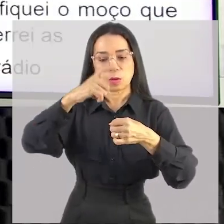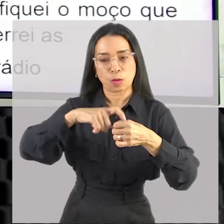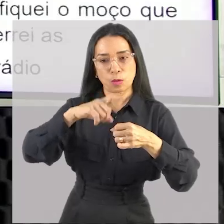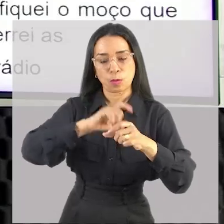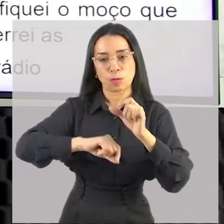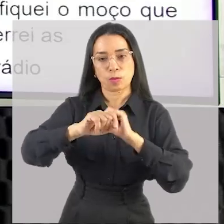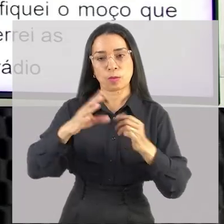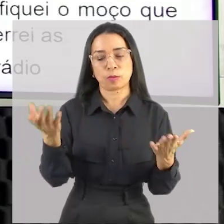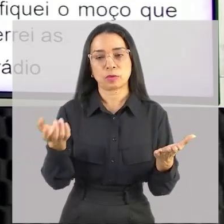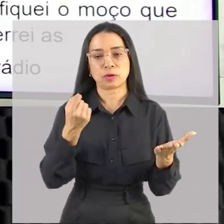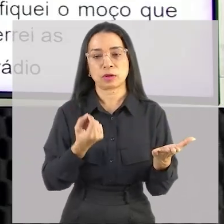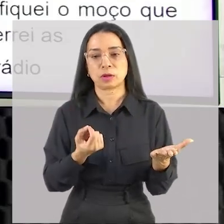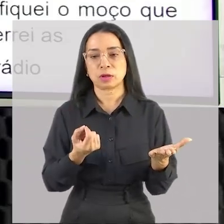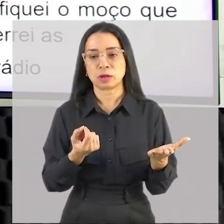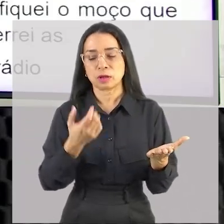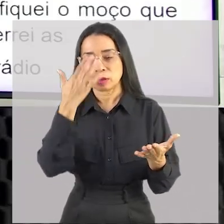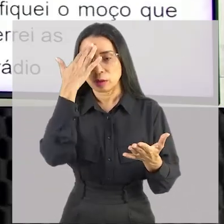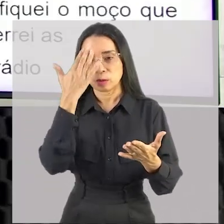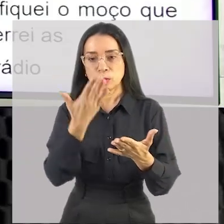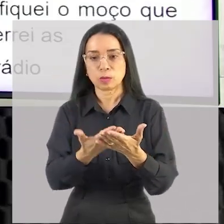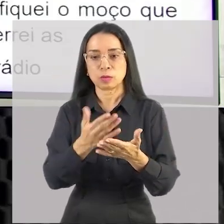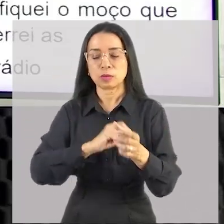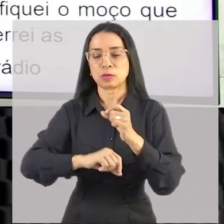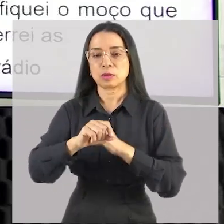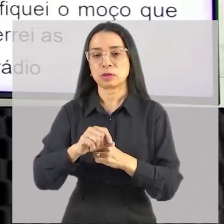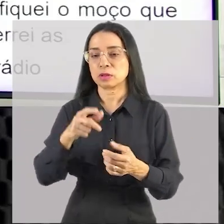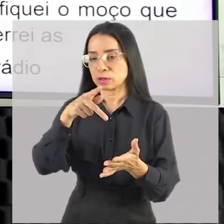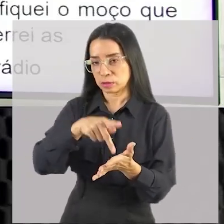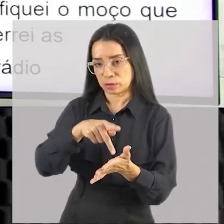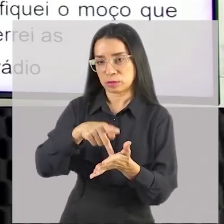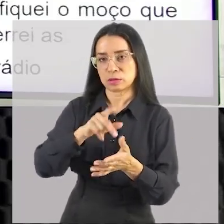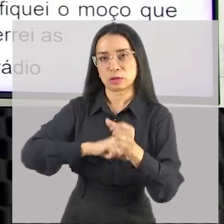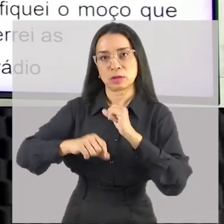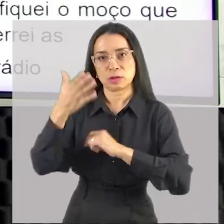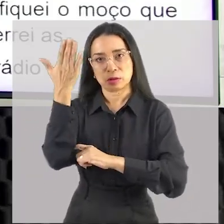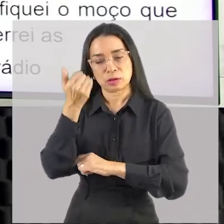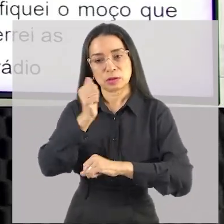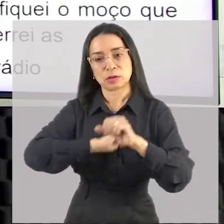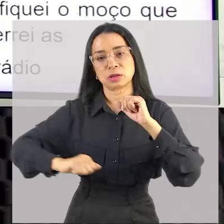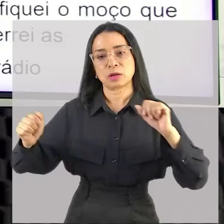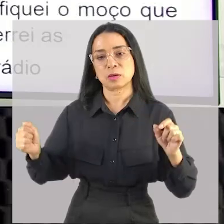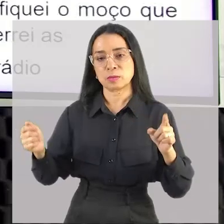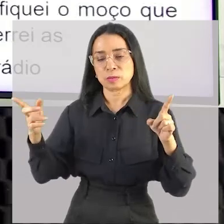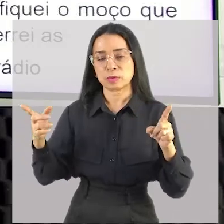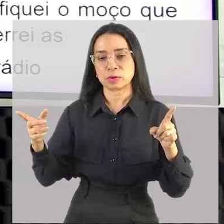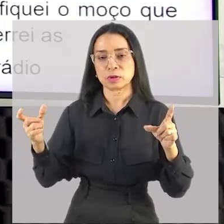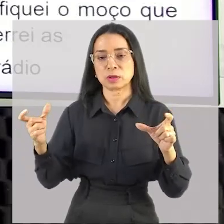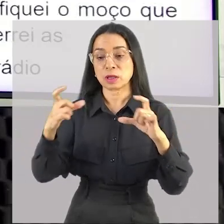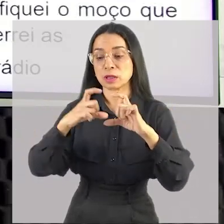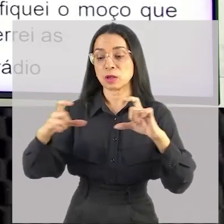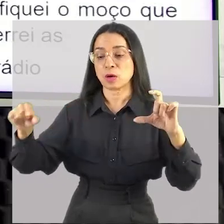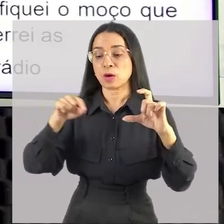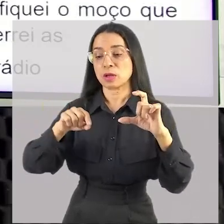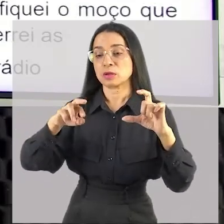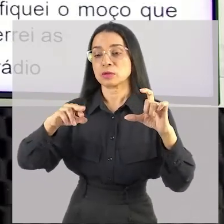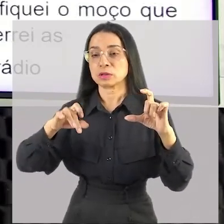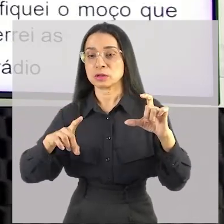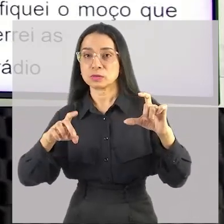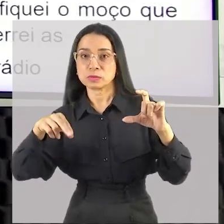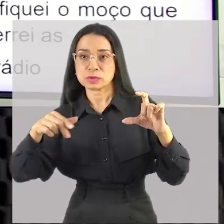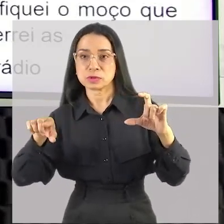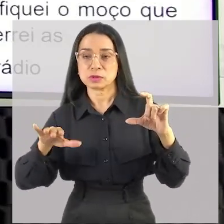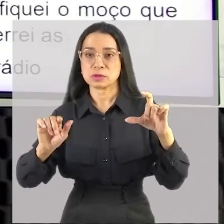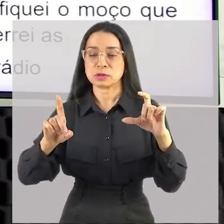uma vez e com certeza você sabe que nas orações reduzidas a gente vai ter os verbos no infinitivo, não